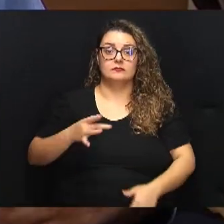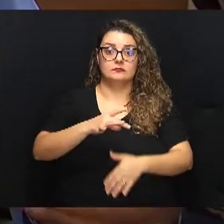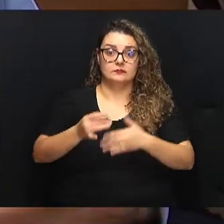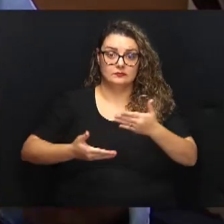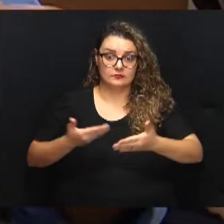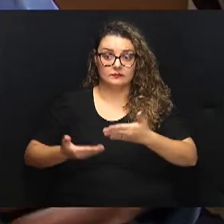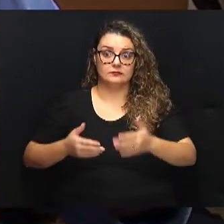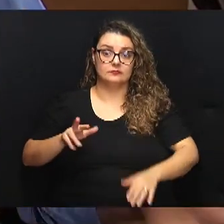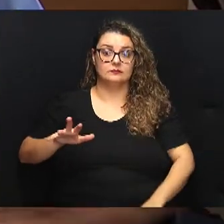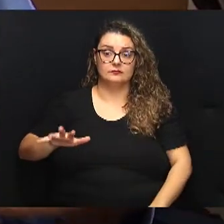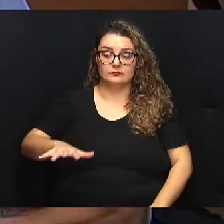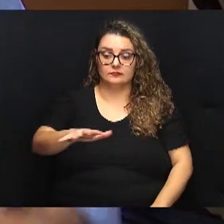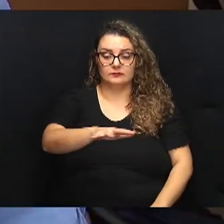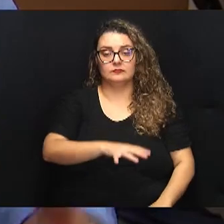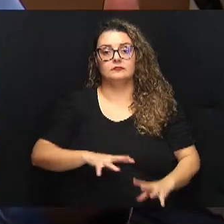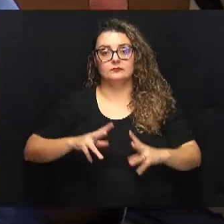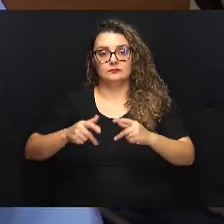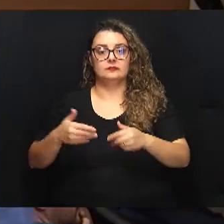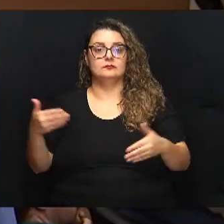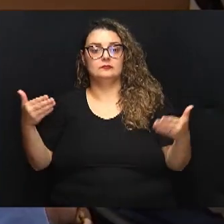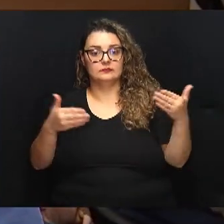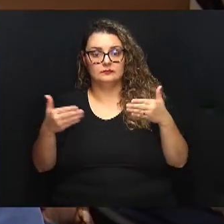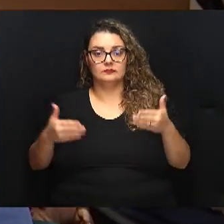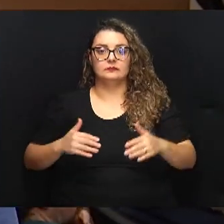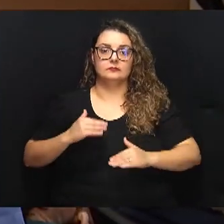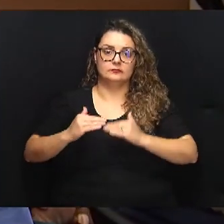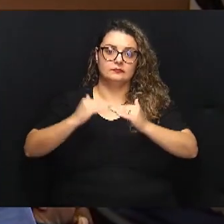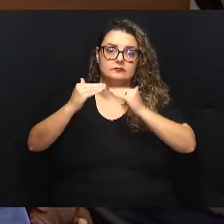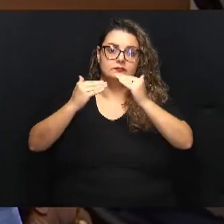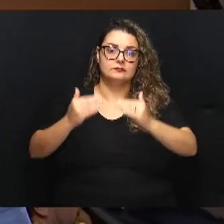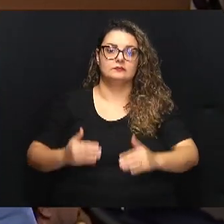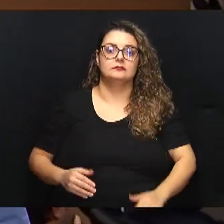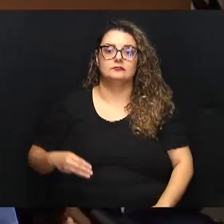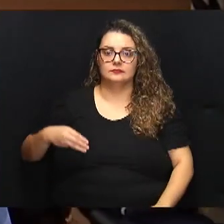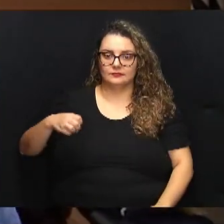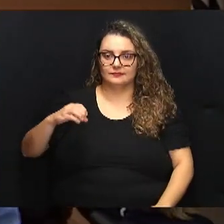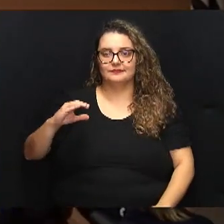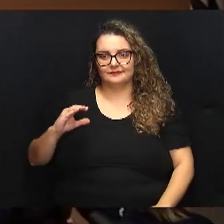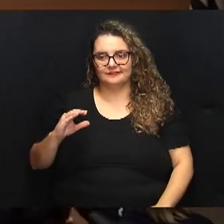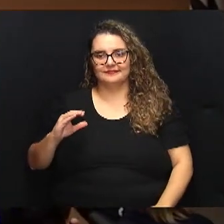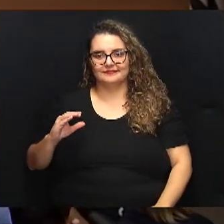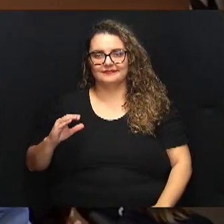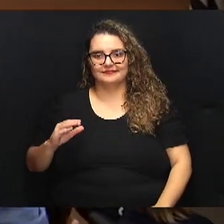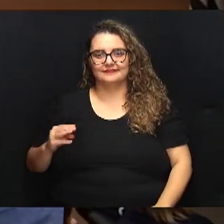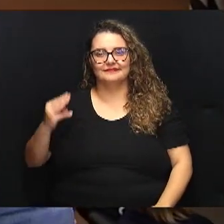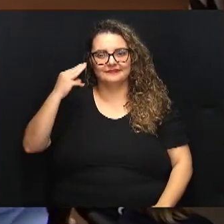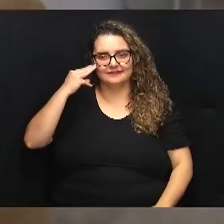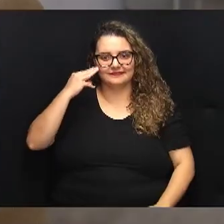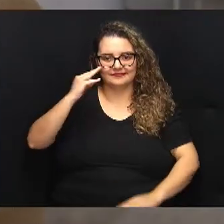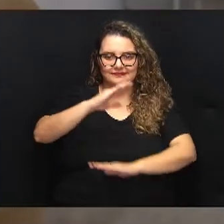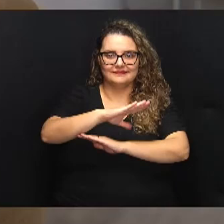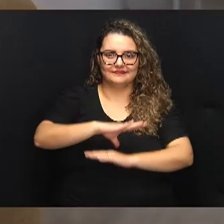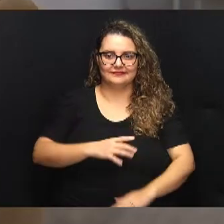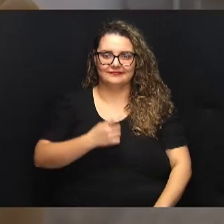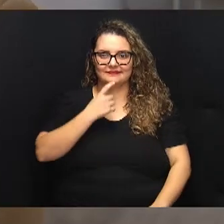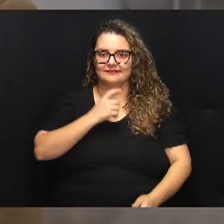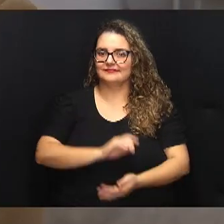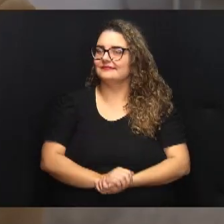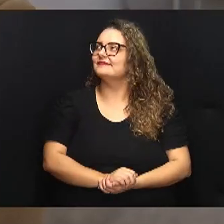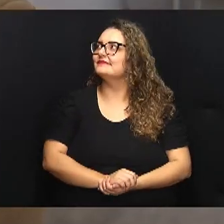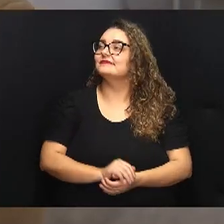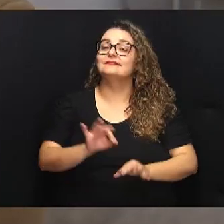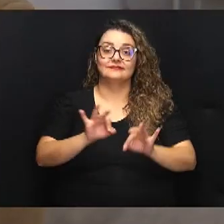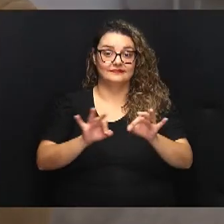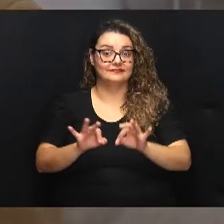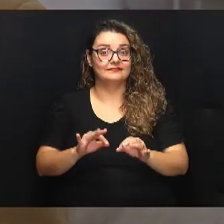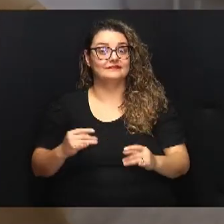as áreas que estão assim, participando na construção do MECA, da Memorial da Câmara de Campinas. É um projeto ambicioso,